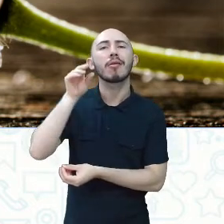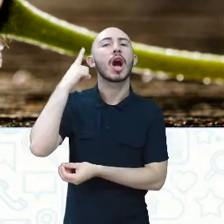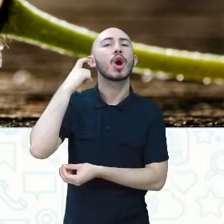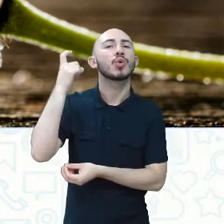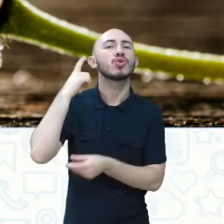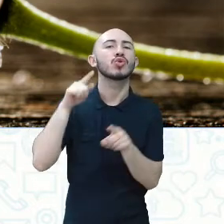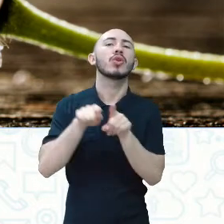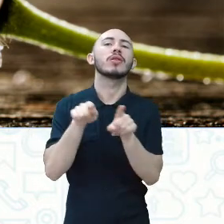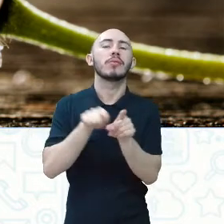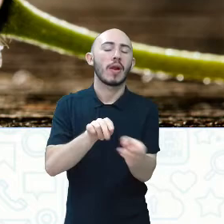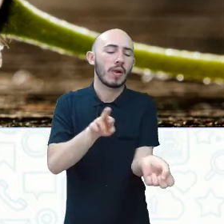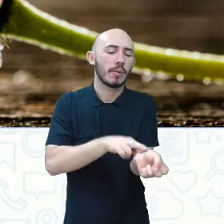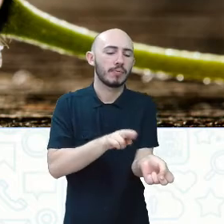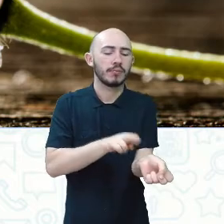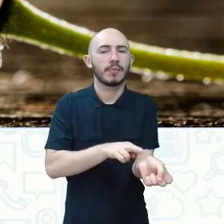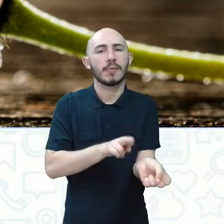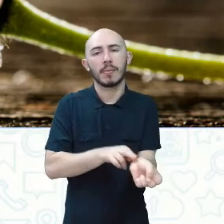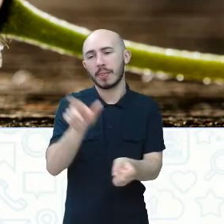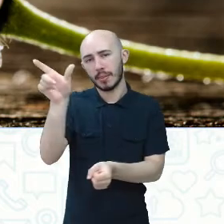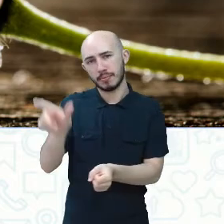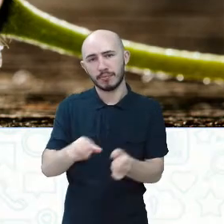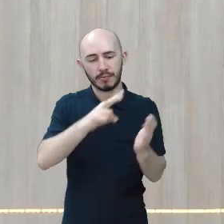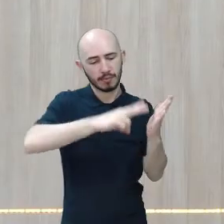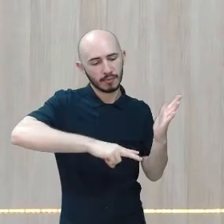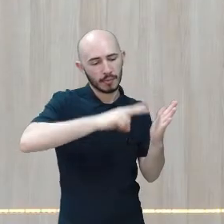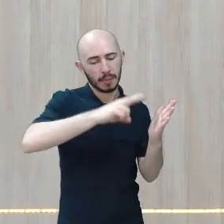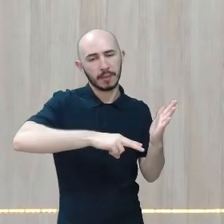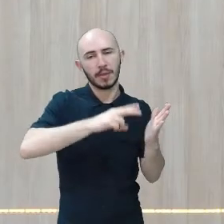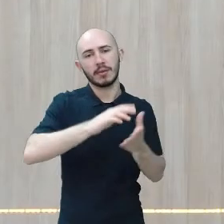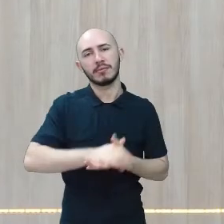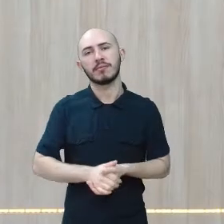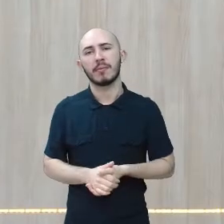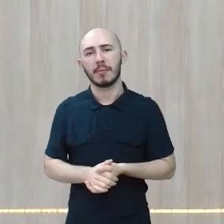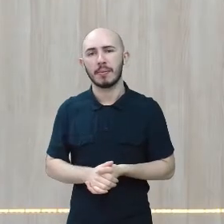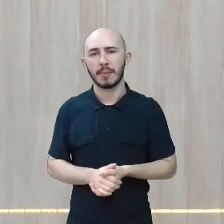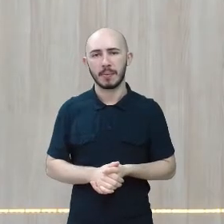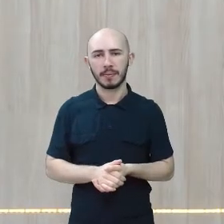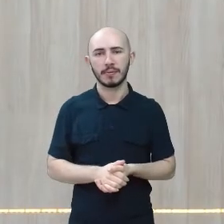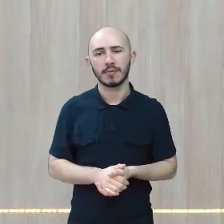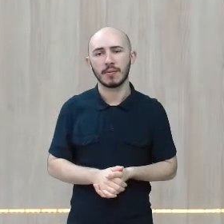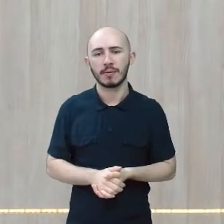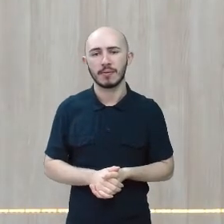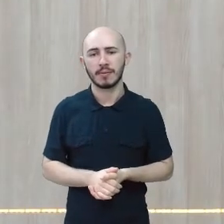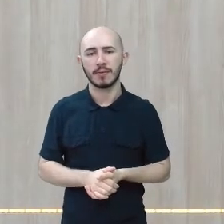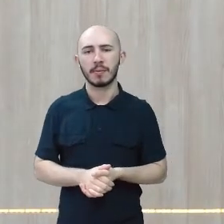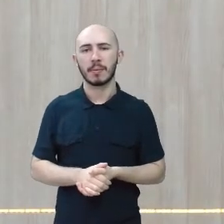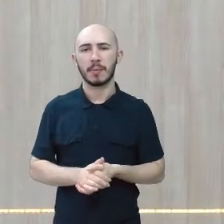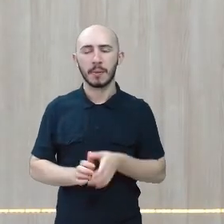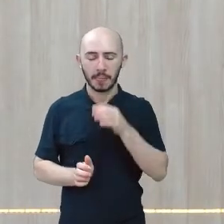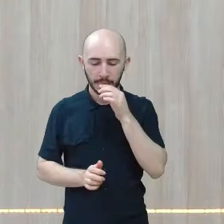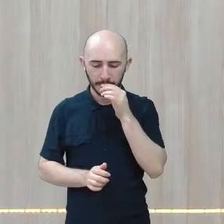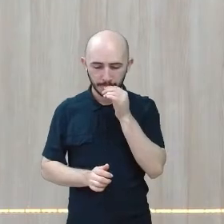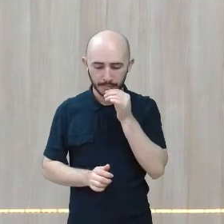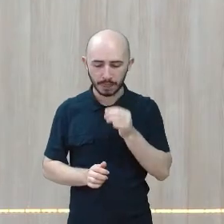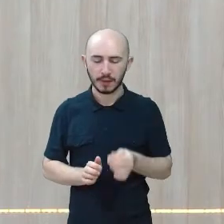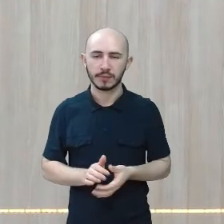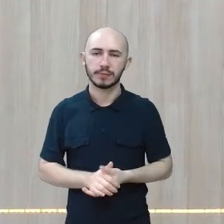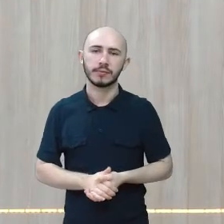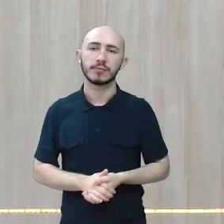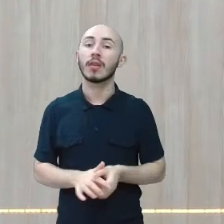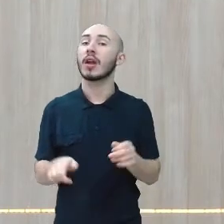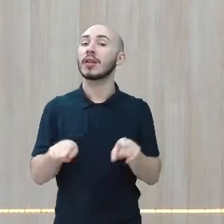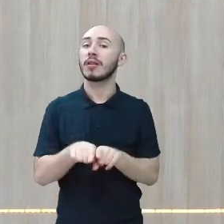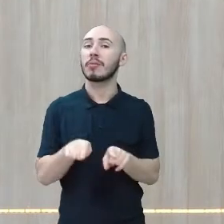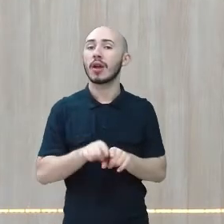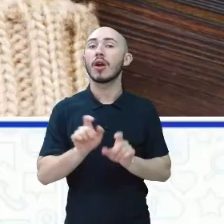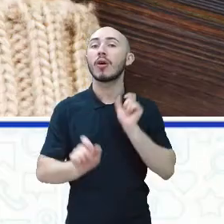faladas por quem está lendo, não é? Este poema. Já a rima é a sucessão